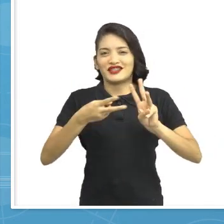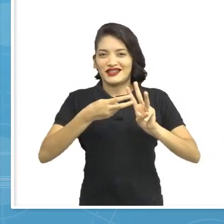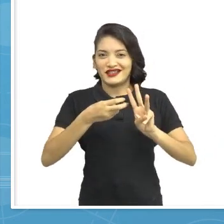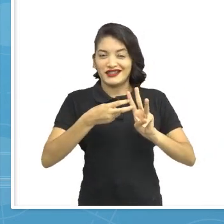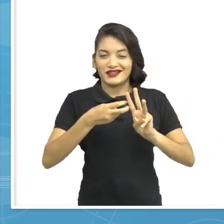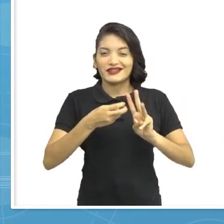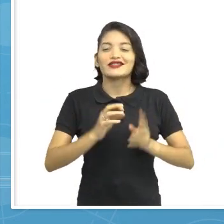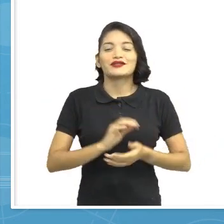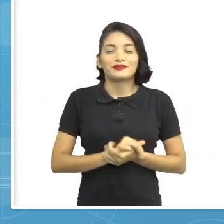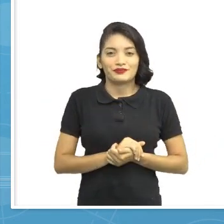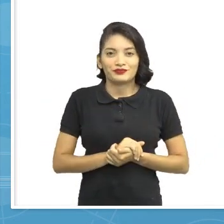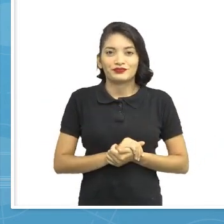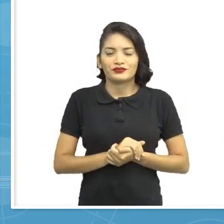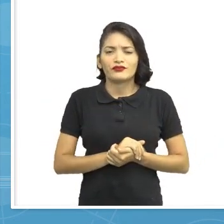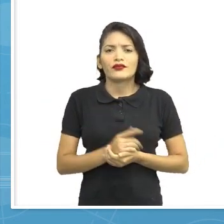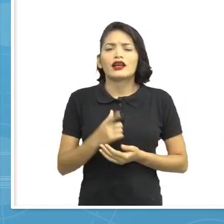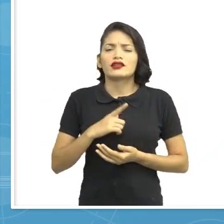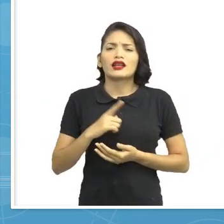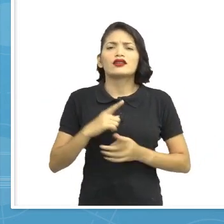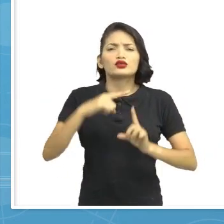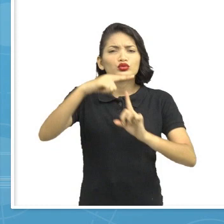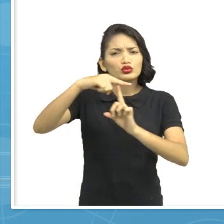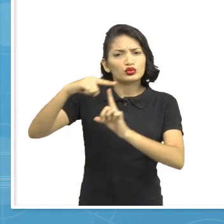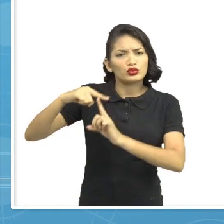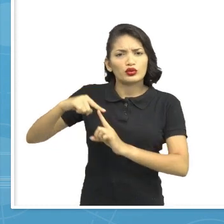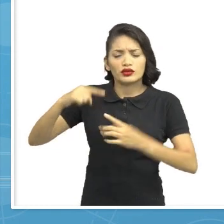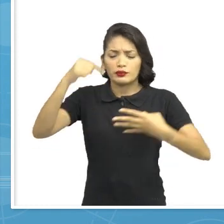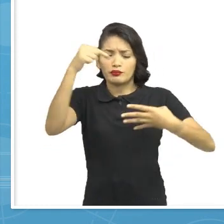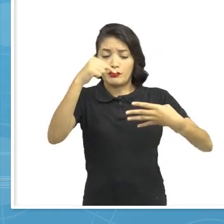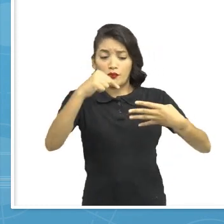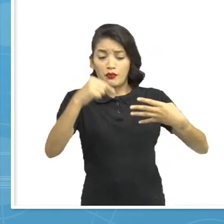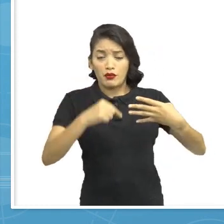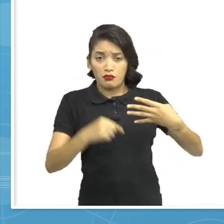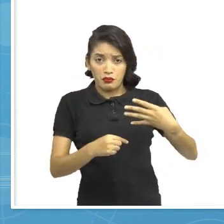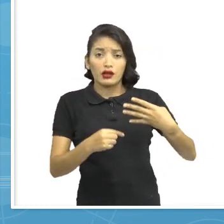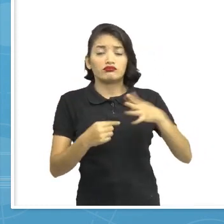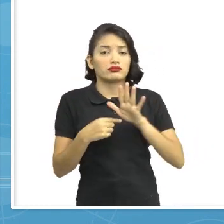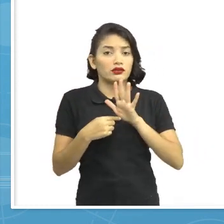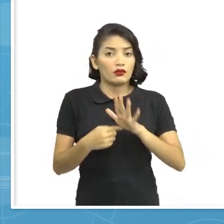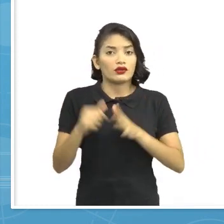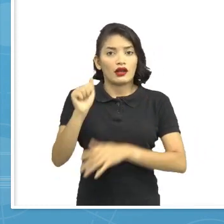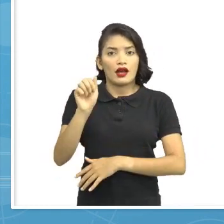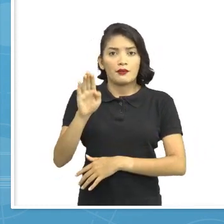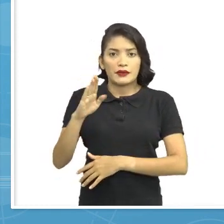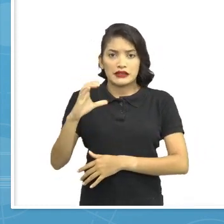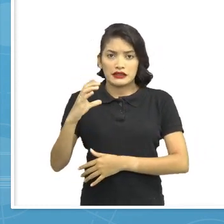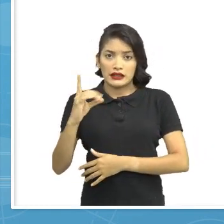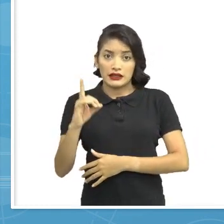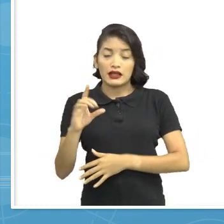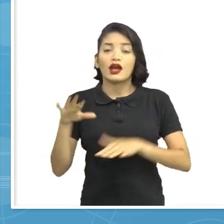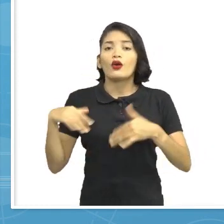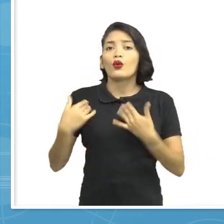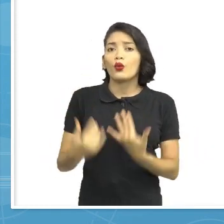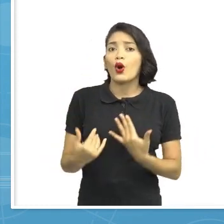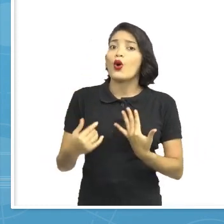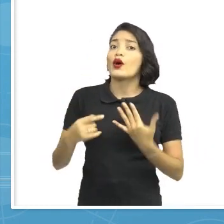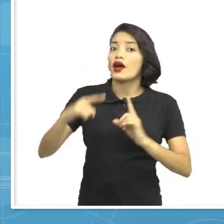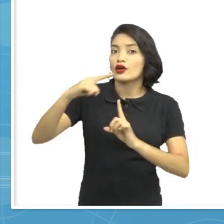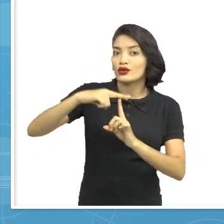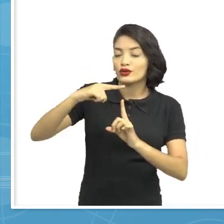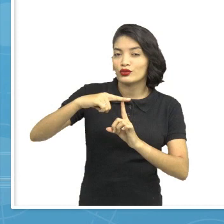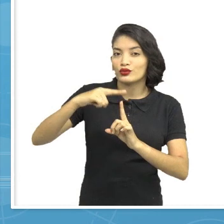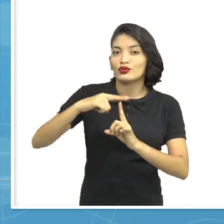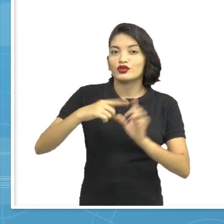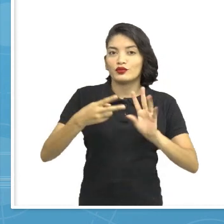certo? Dos tipos das habitações citadas nas alternativas, podemos considerar indígena a